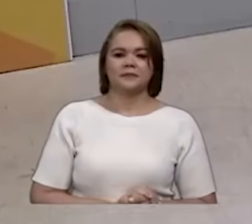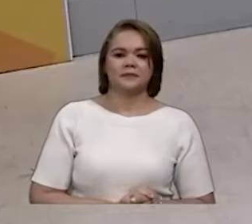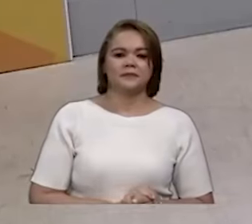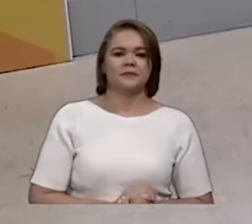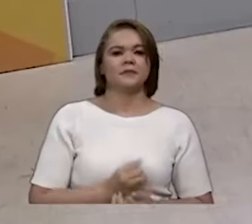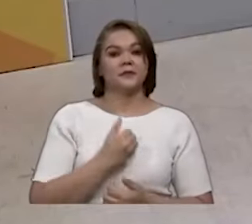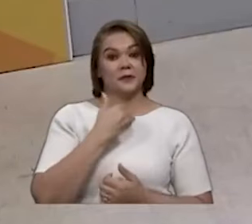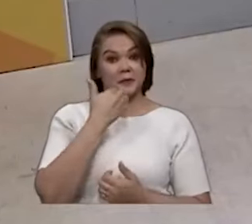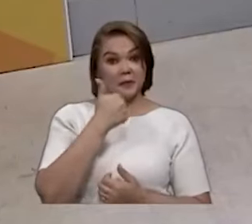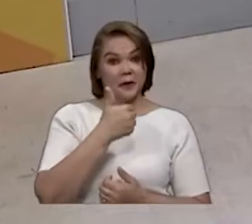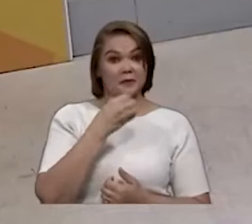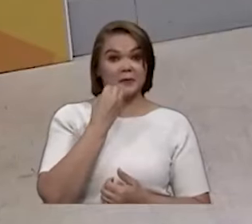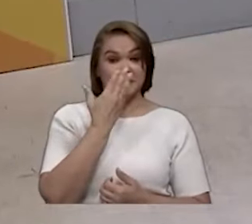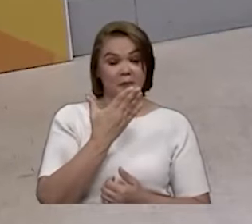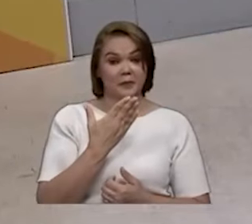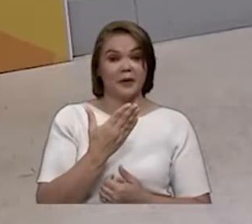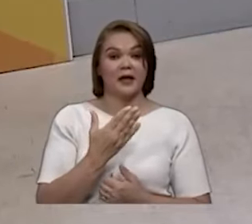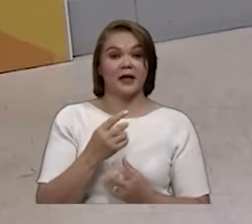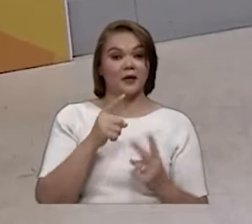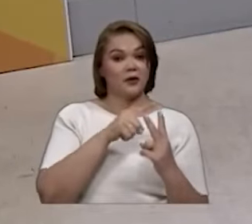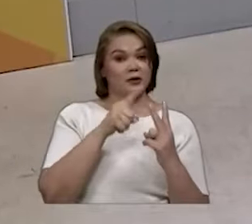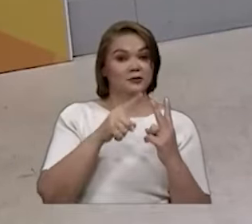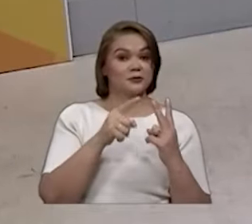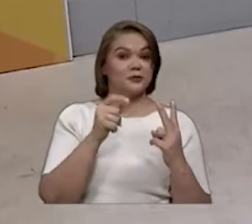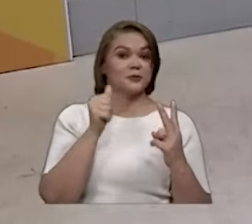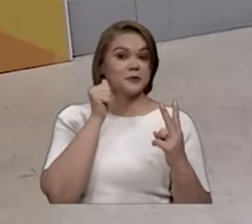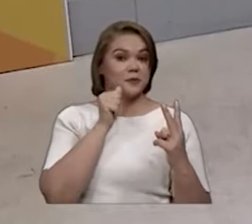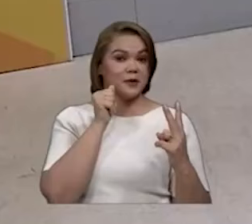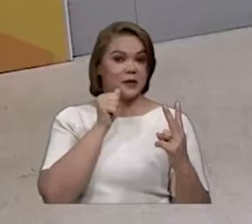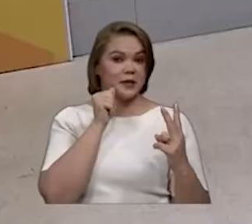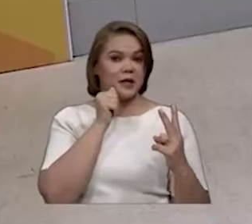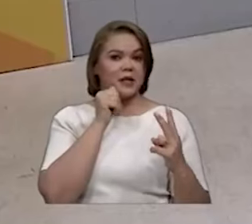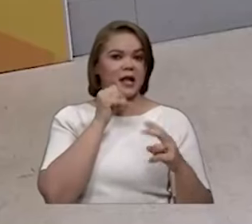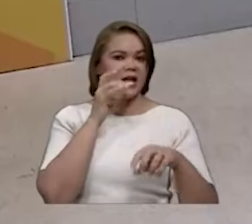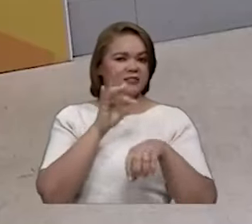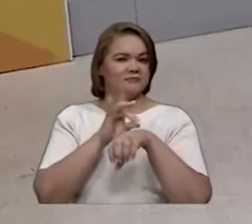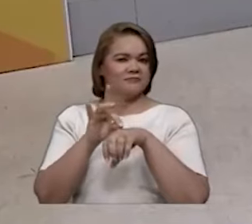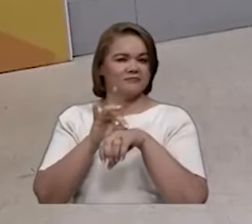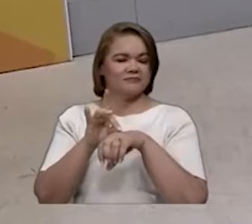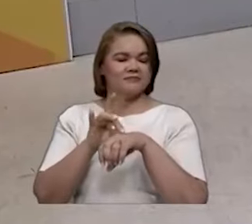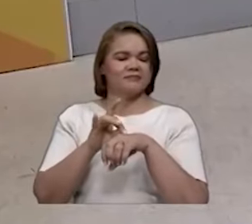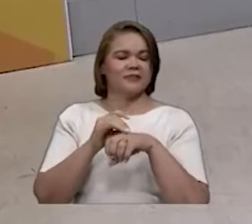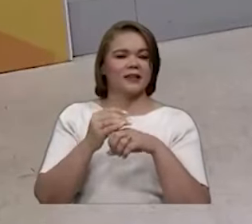Muito bem, muito bem. Aí estão as nossas assistentes no Look Black Friday.